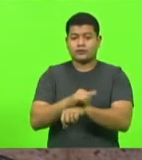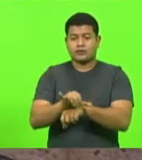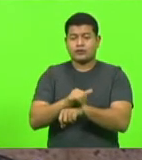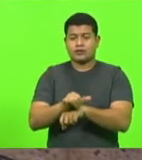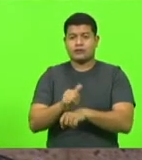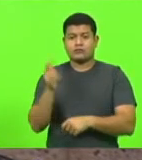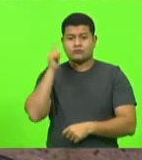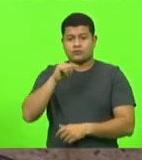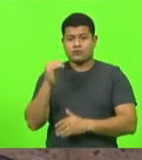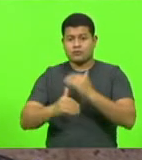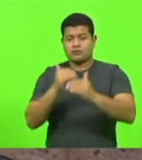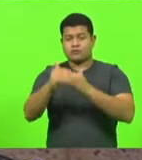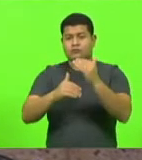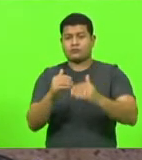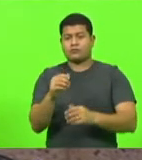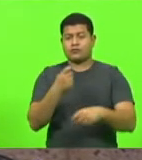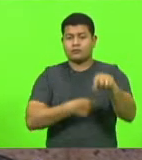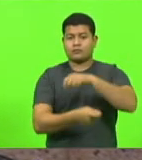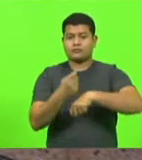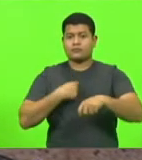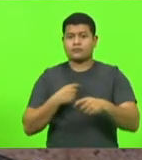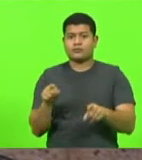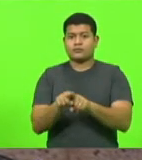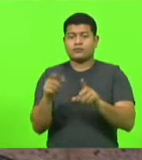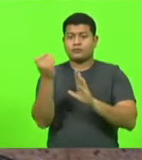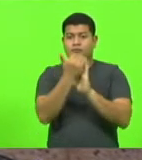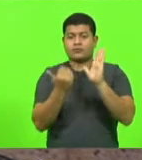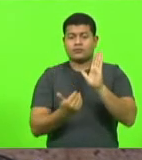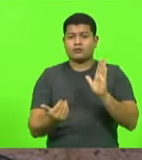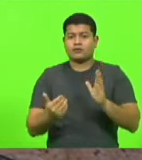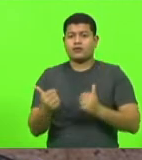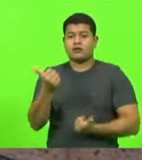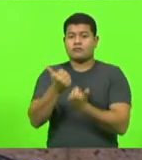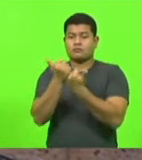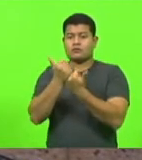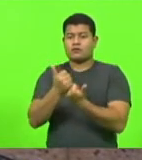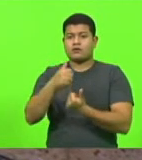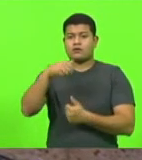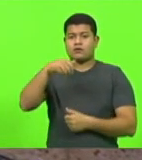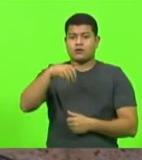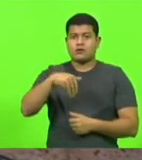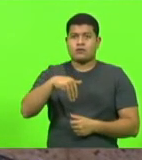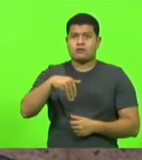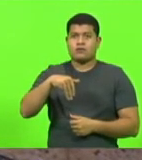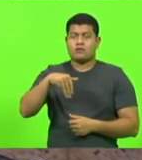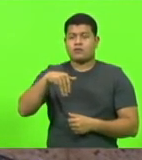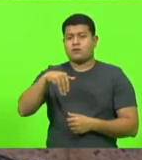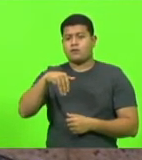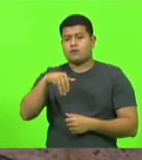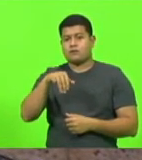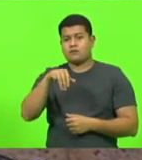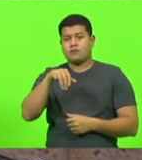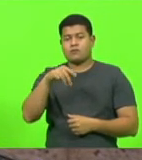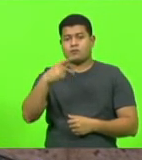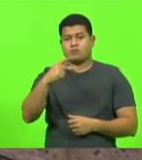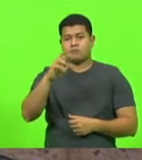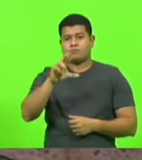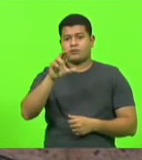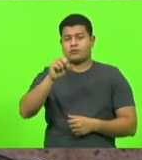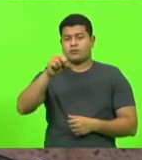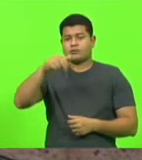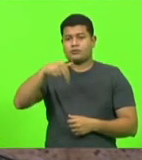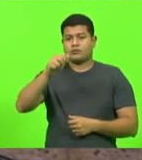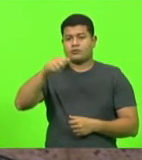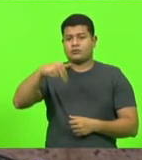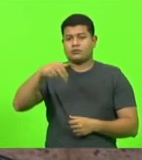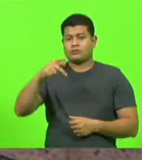destacou o Programa Nacional de Apoio às Micros e Pequenas Empresas, né, de pequeno porte, o PRONAMP, que